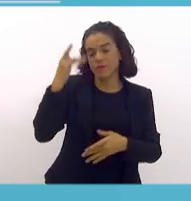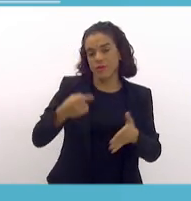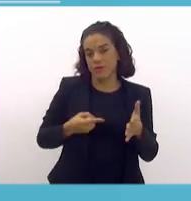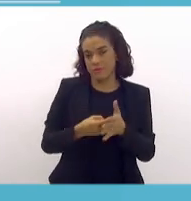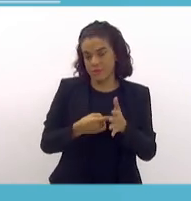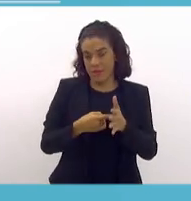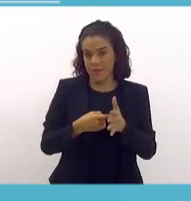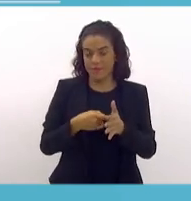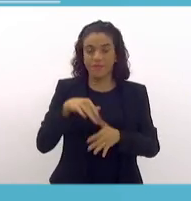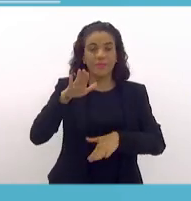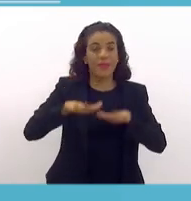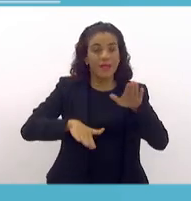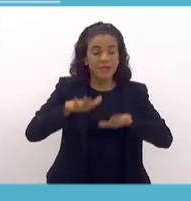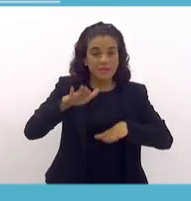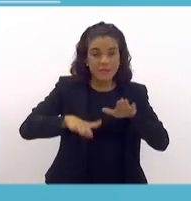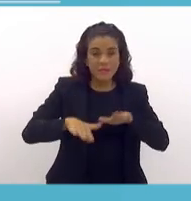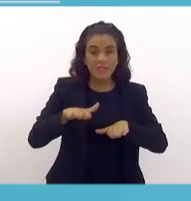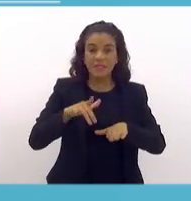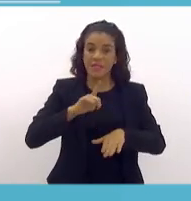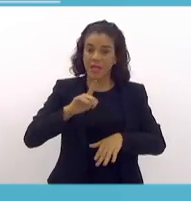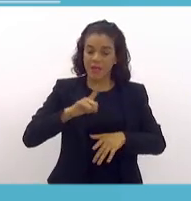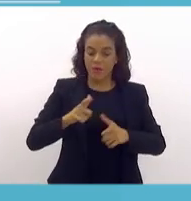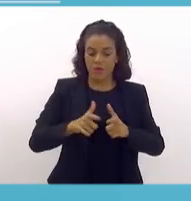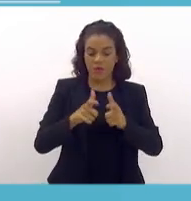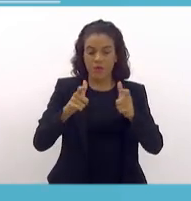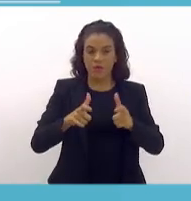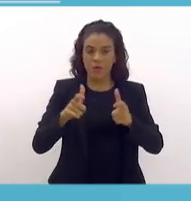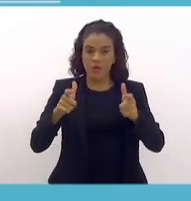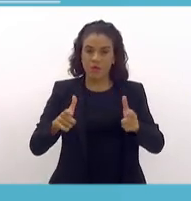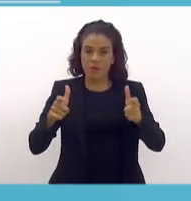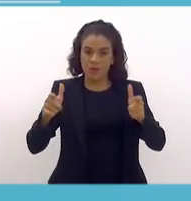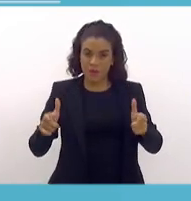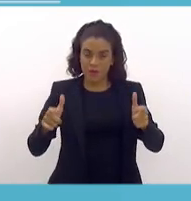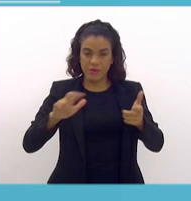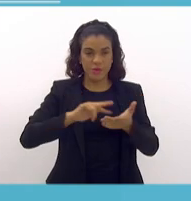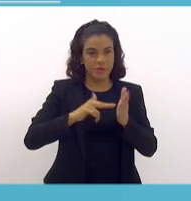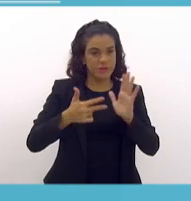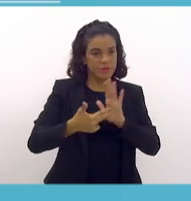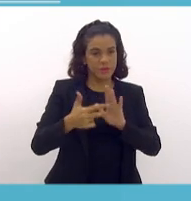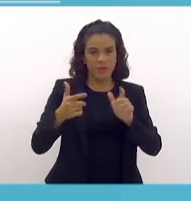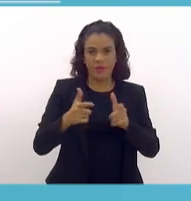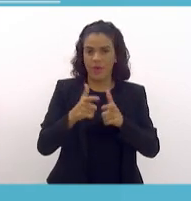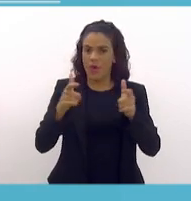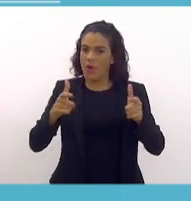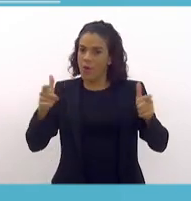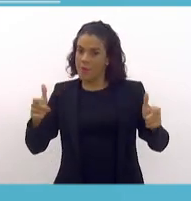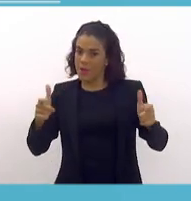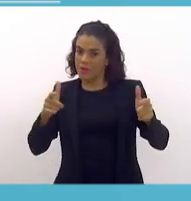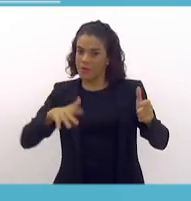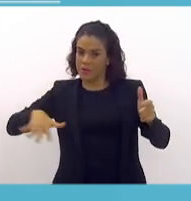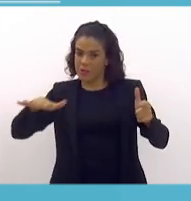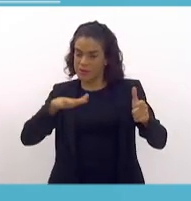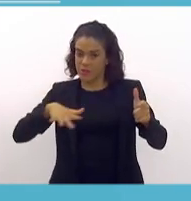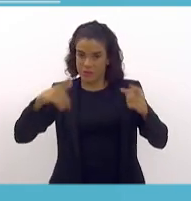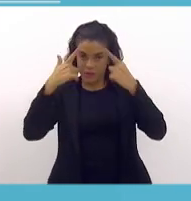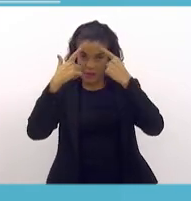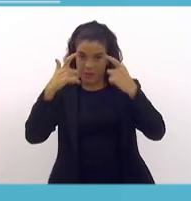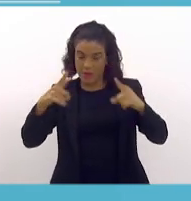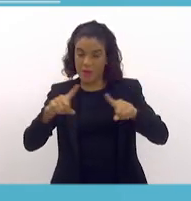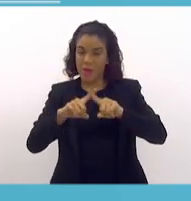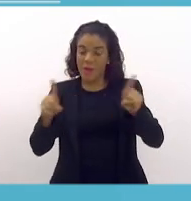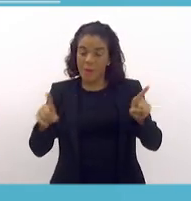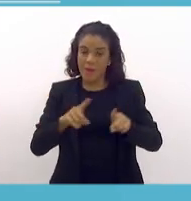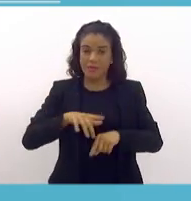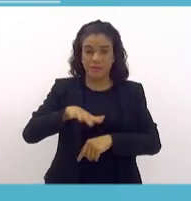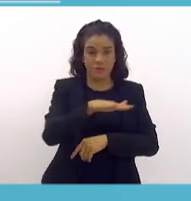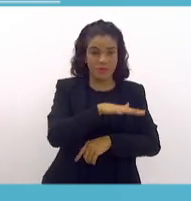dizer que muitas vezes, quando há um crescimento das denúncias, não significa um aumento no número de casos, mas sim de